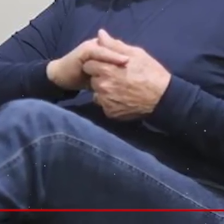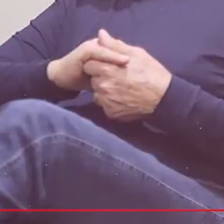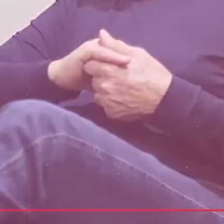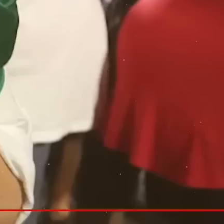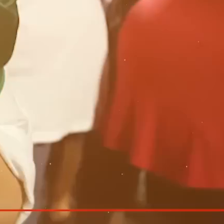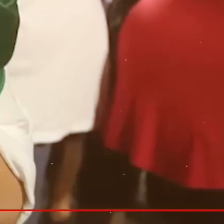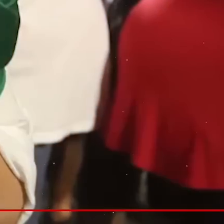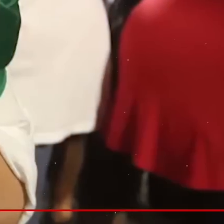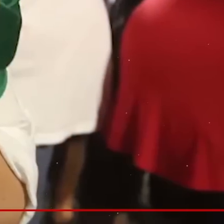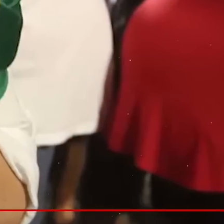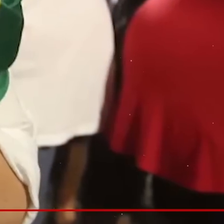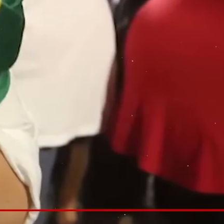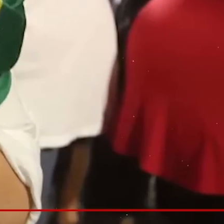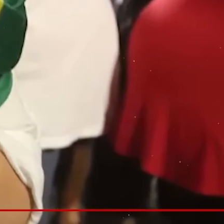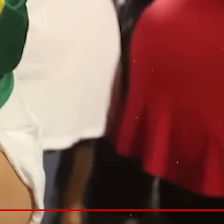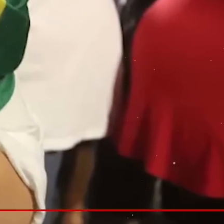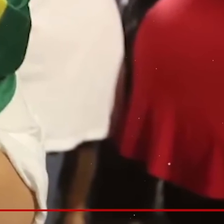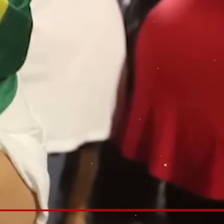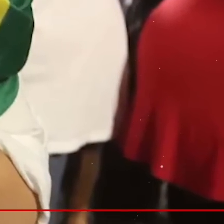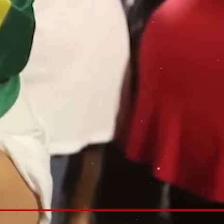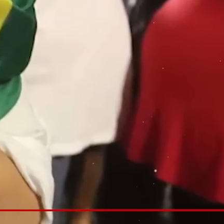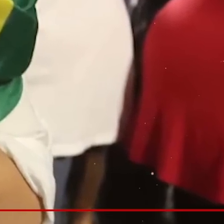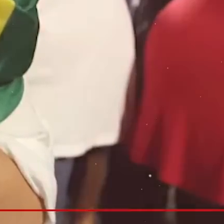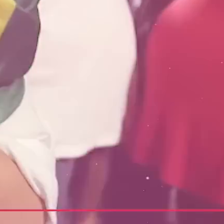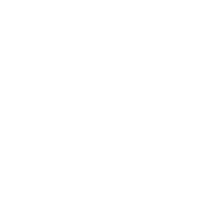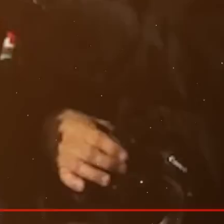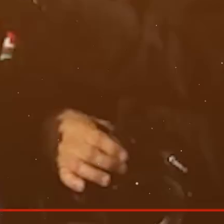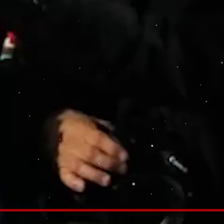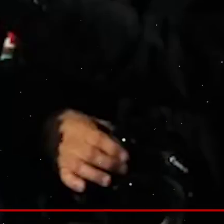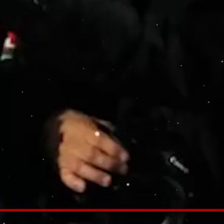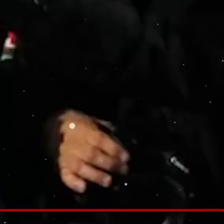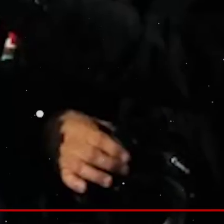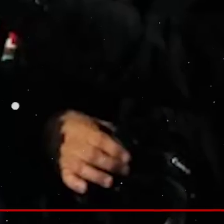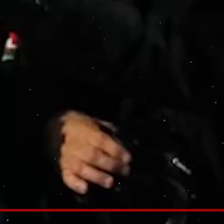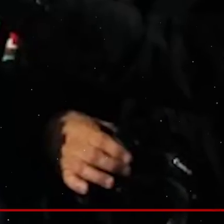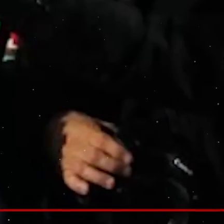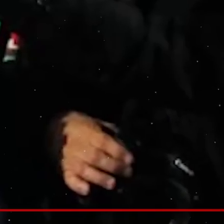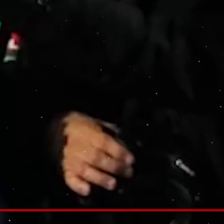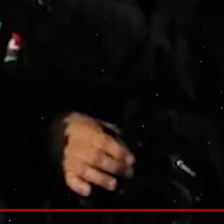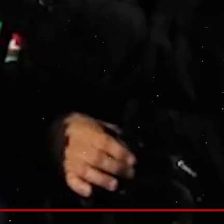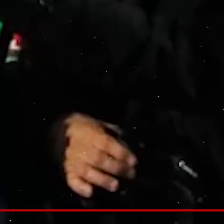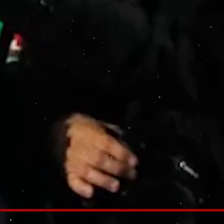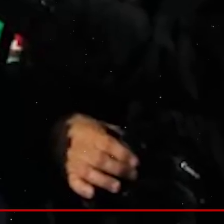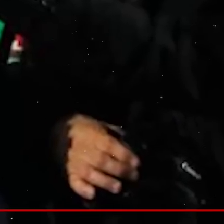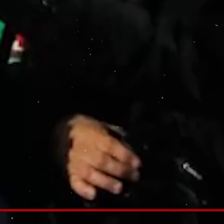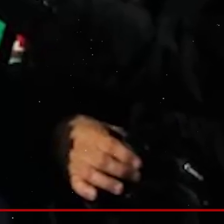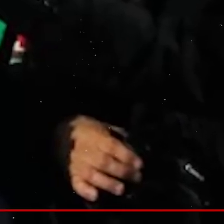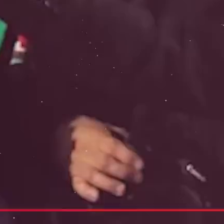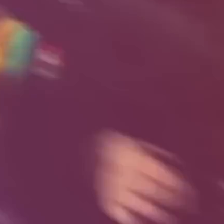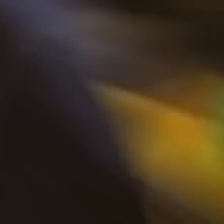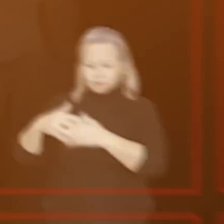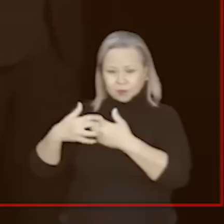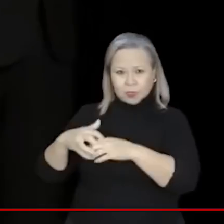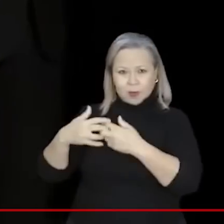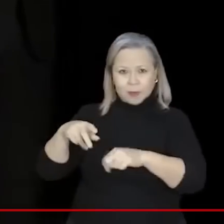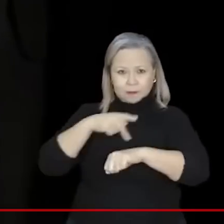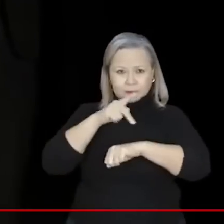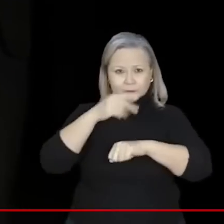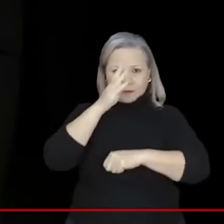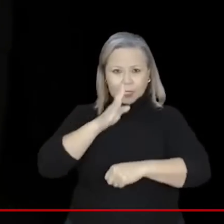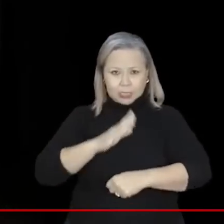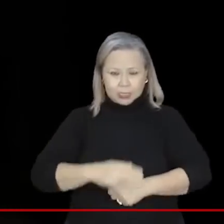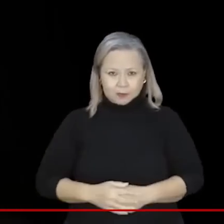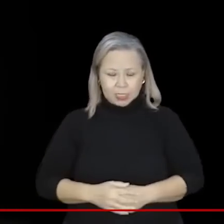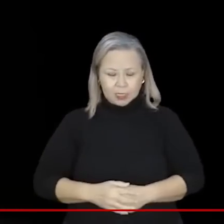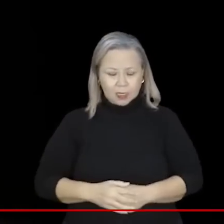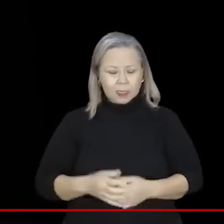e todas. Com foco, mais uma vez e sempre, no combate à pobreza e às desigualdades sociais. Eu quero